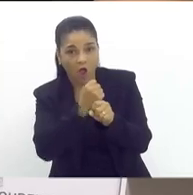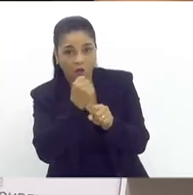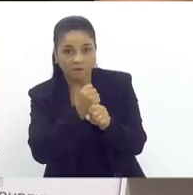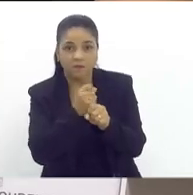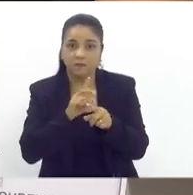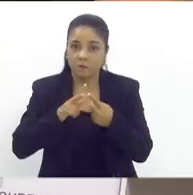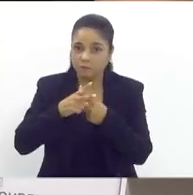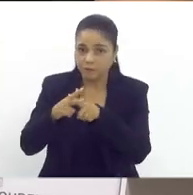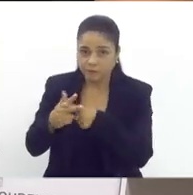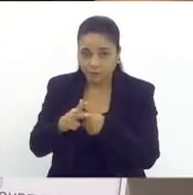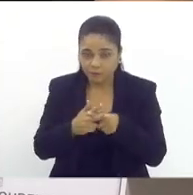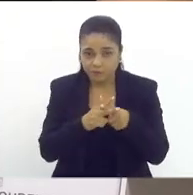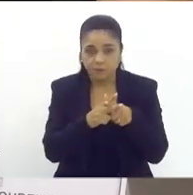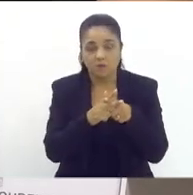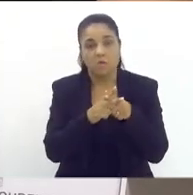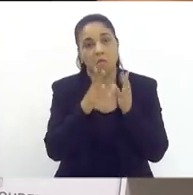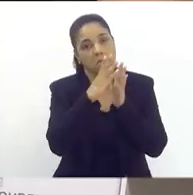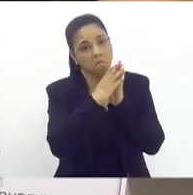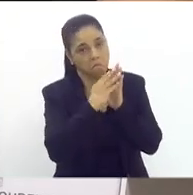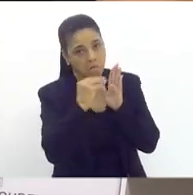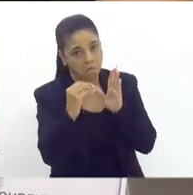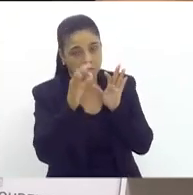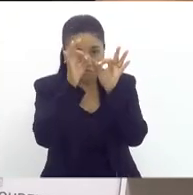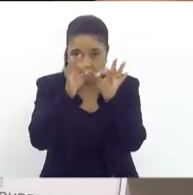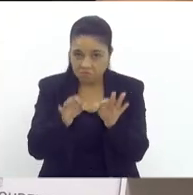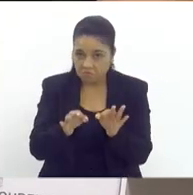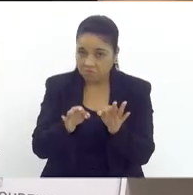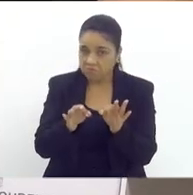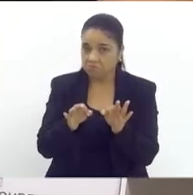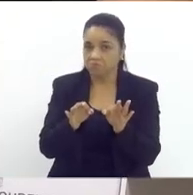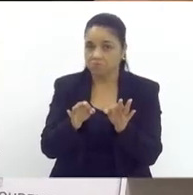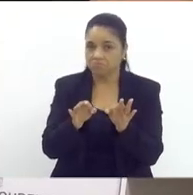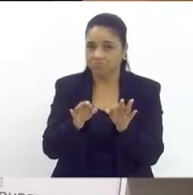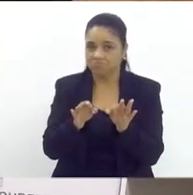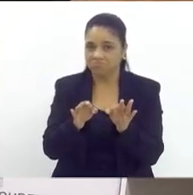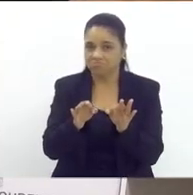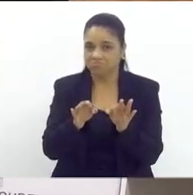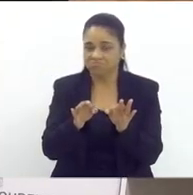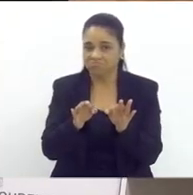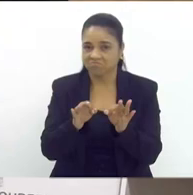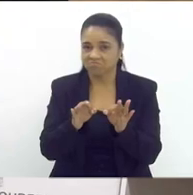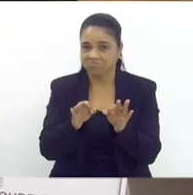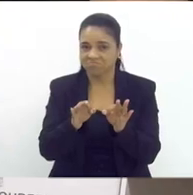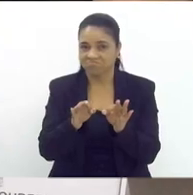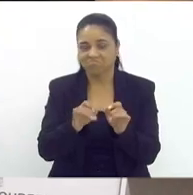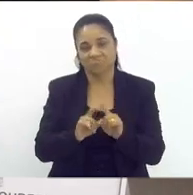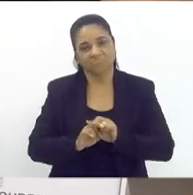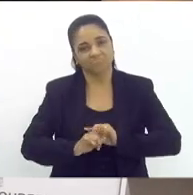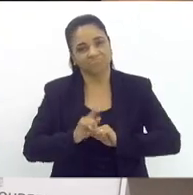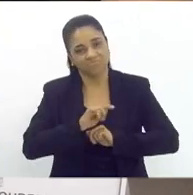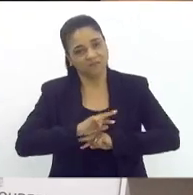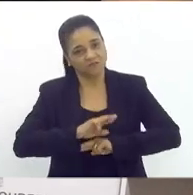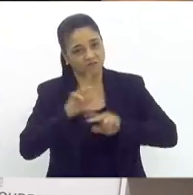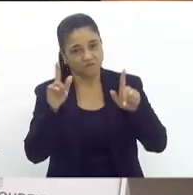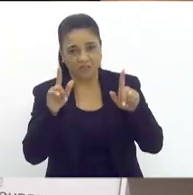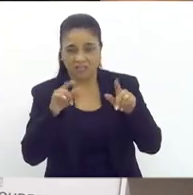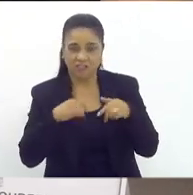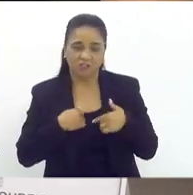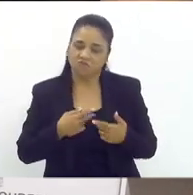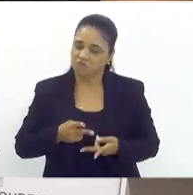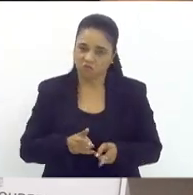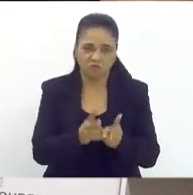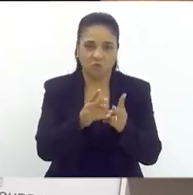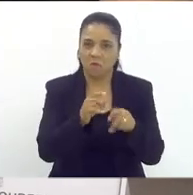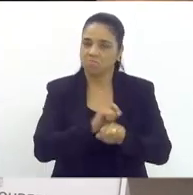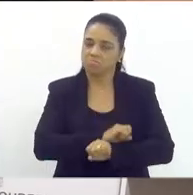a manutenção esse modelo e parece que não se não deu certo e não deve não deve ter continuidade